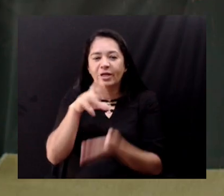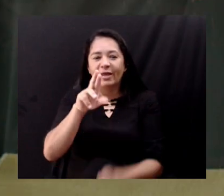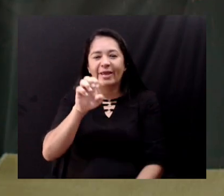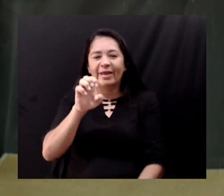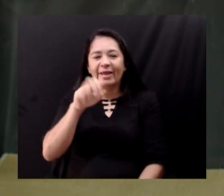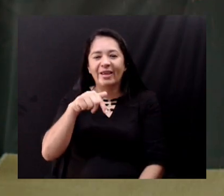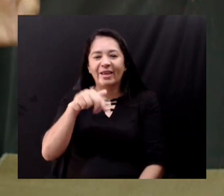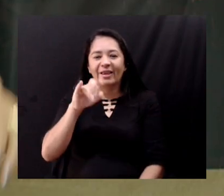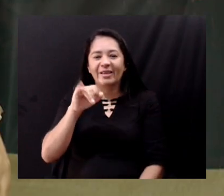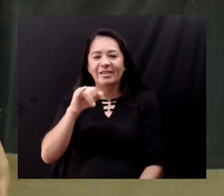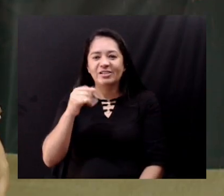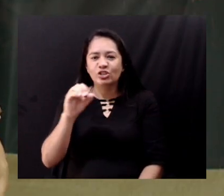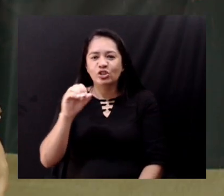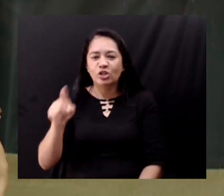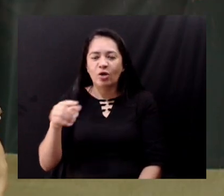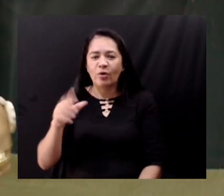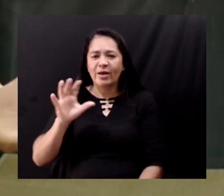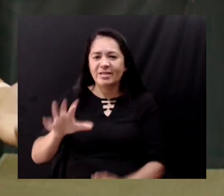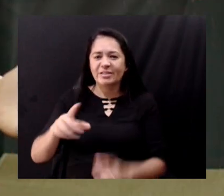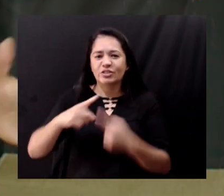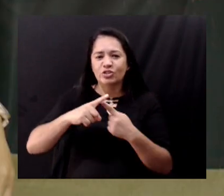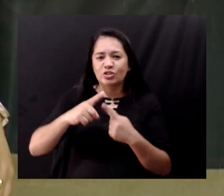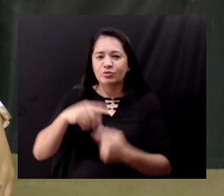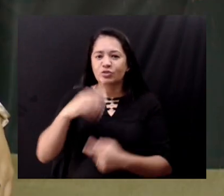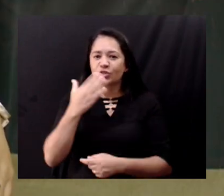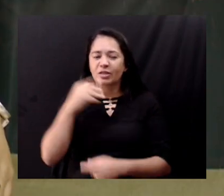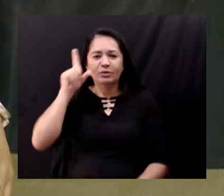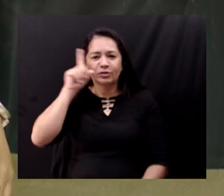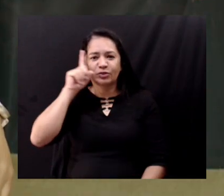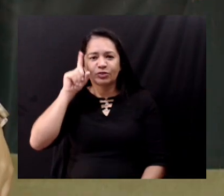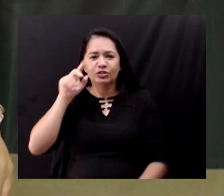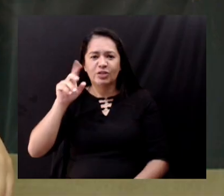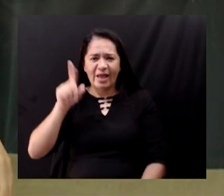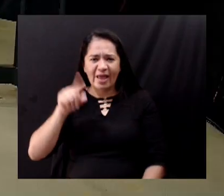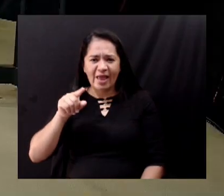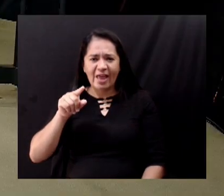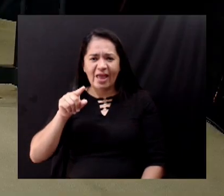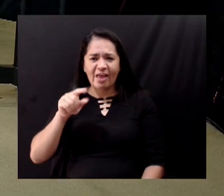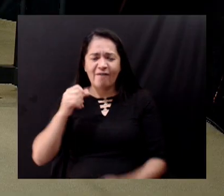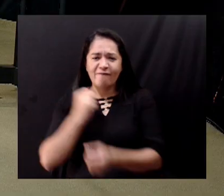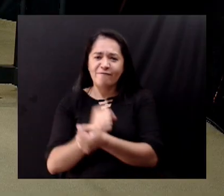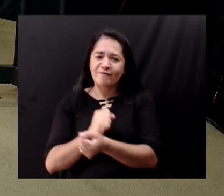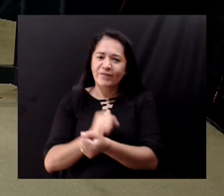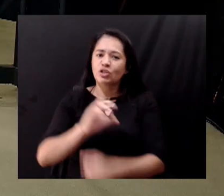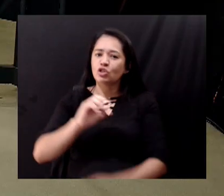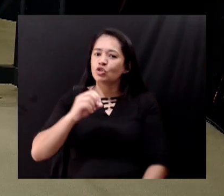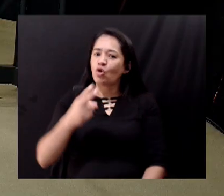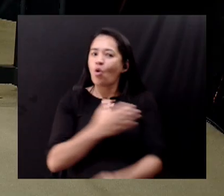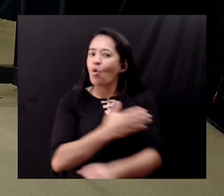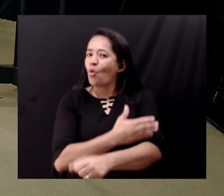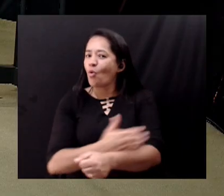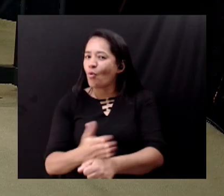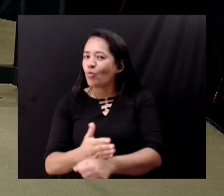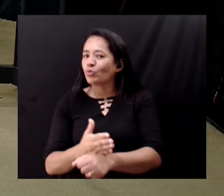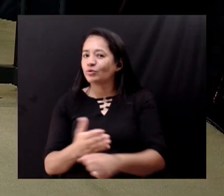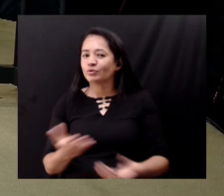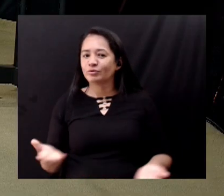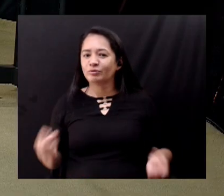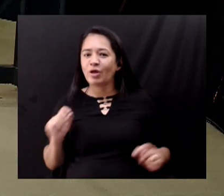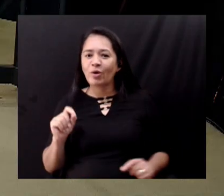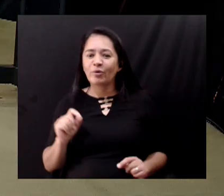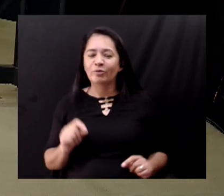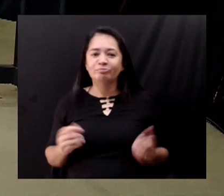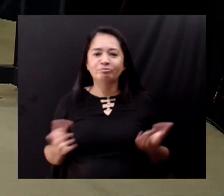específicos pode ser considerado um vício ou um hábito mesmo? Ai, olha, eu vou te falar, eu acho que é. É o quê? É hábito ou é vício,